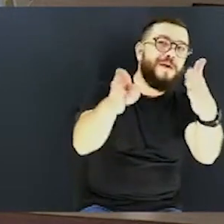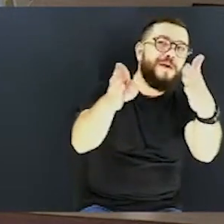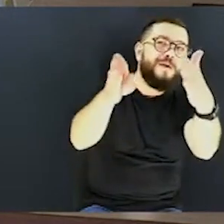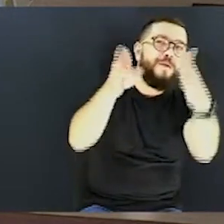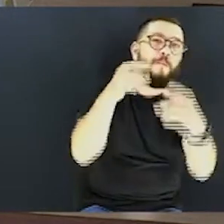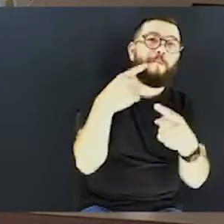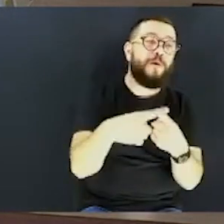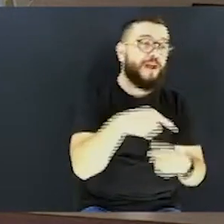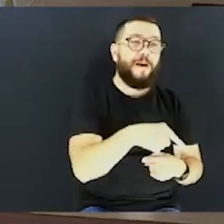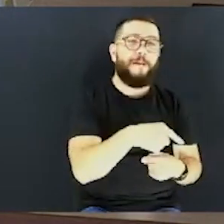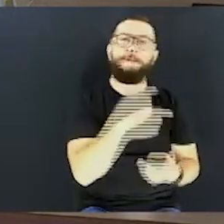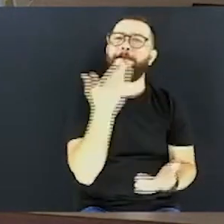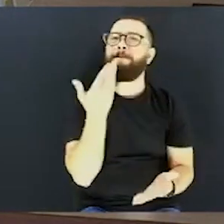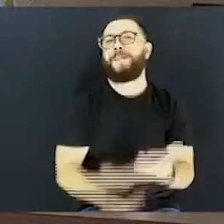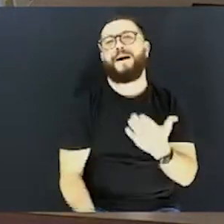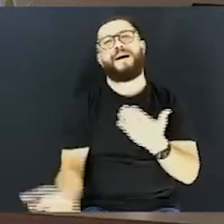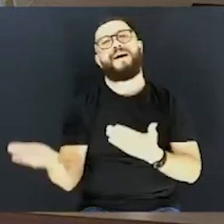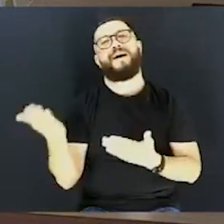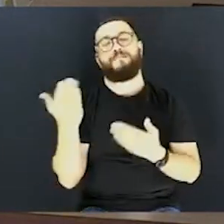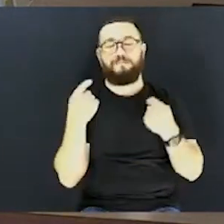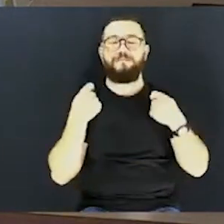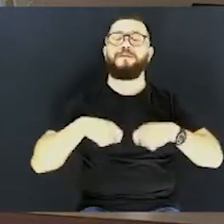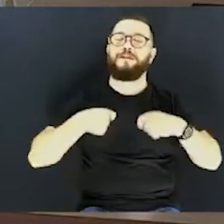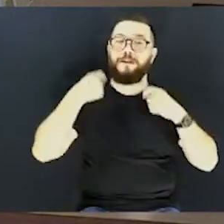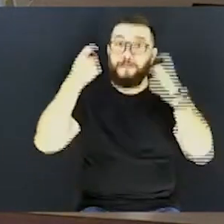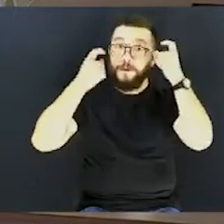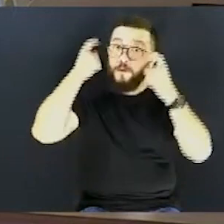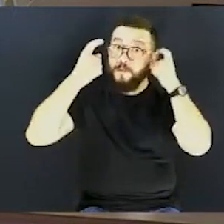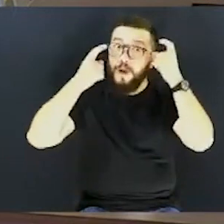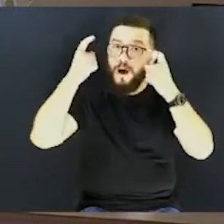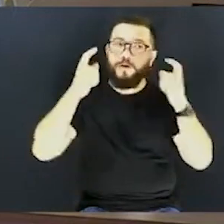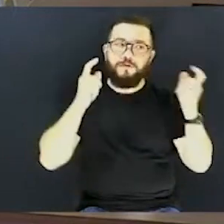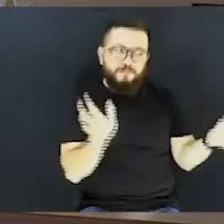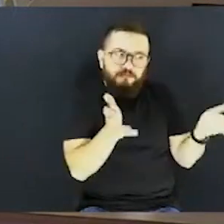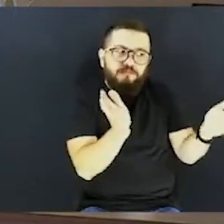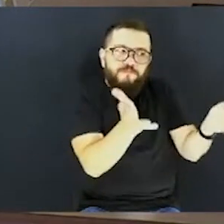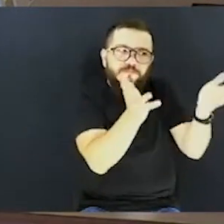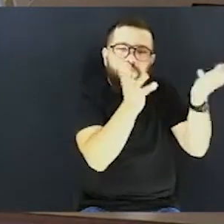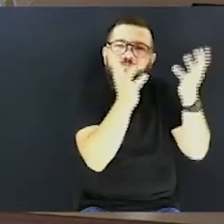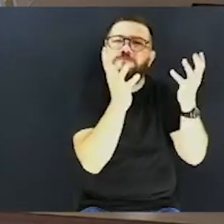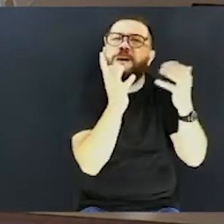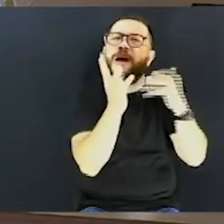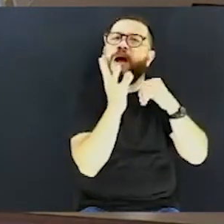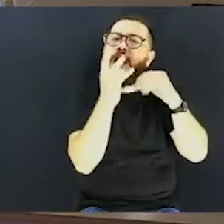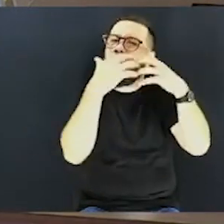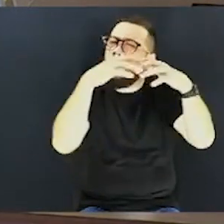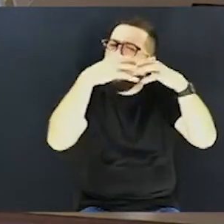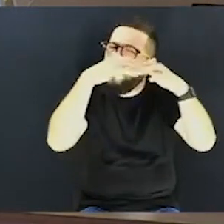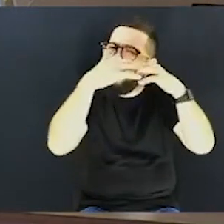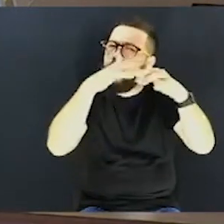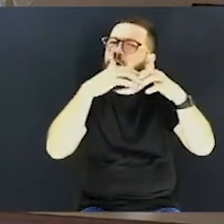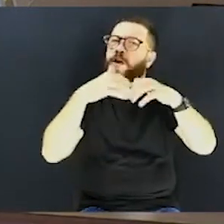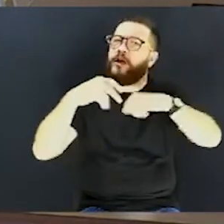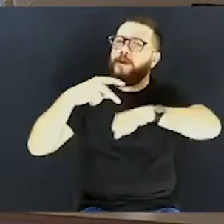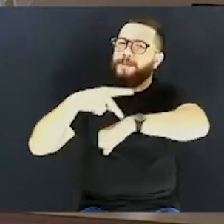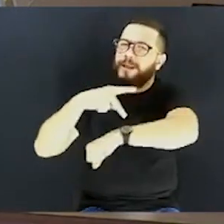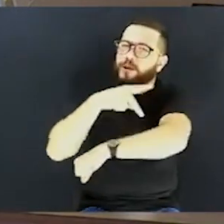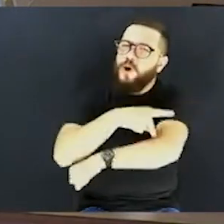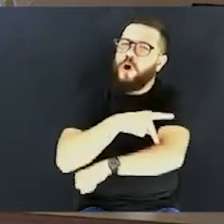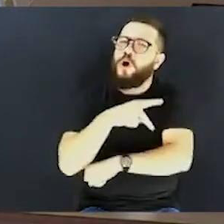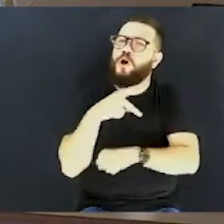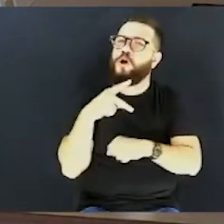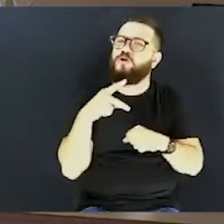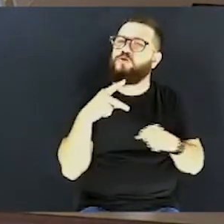fase, a gente tem que se preocupar com desenvolvimento cognitivo, a gente tem que se preocupar com desenvolvimento pedagógico, a gente tem que se preocupar com desenvolvimento